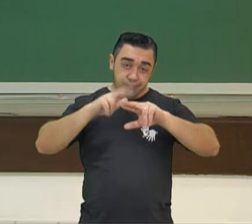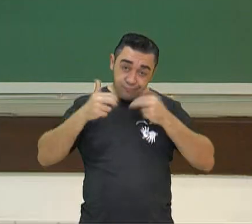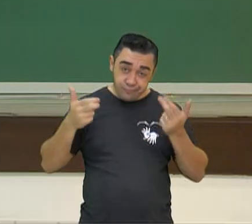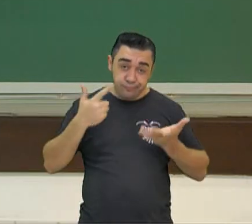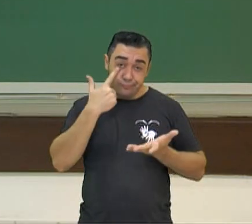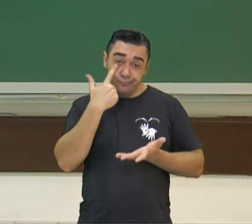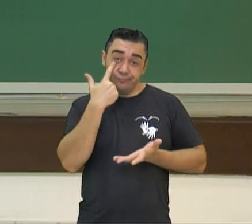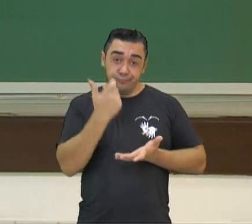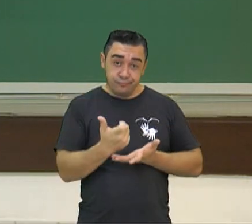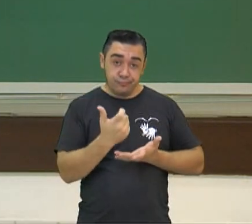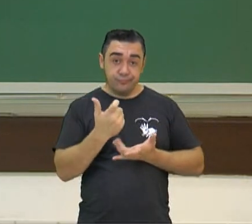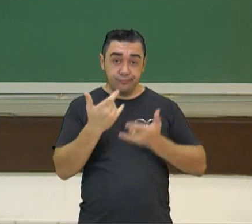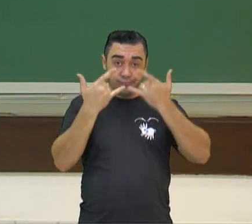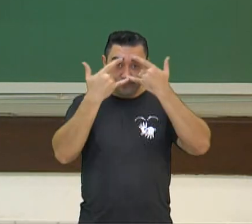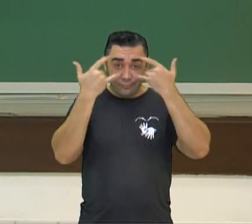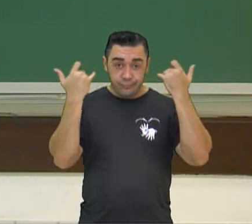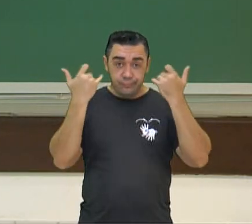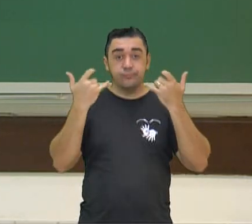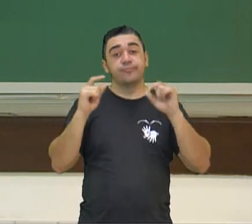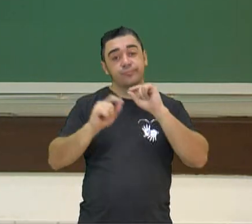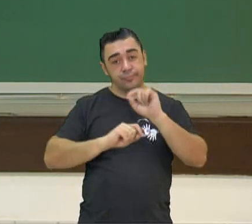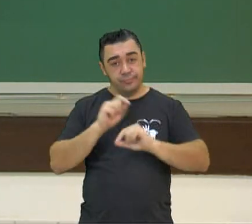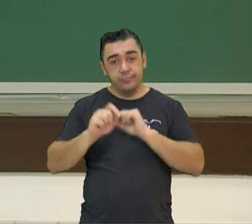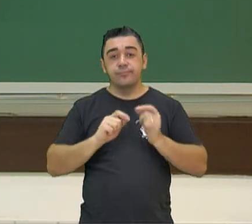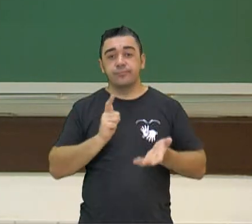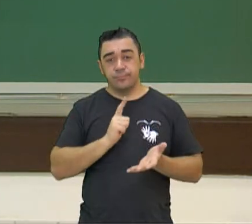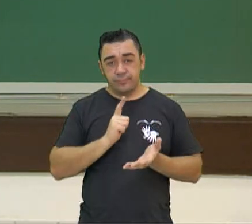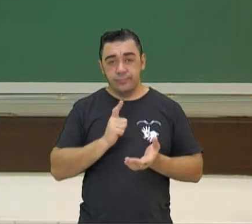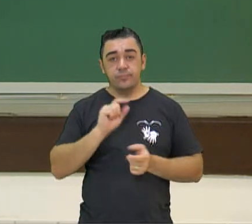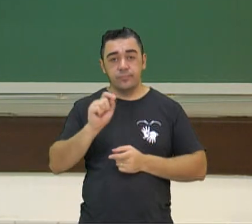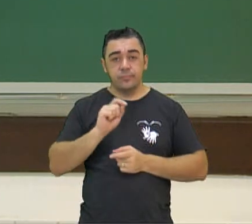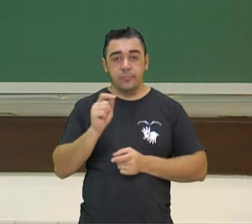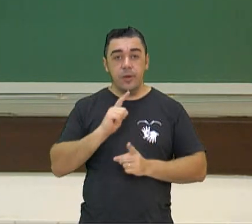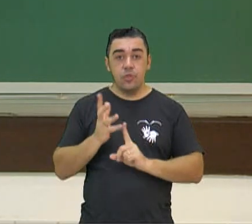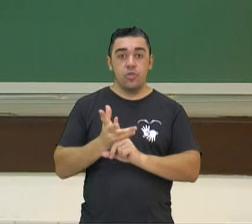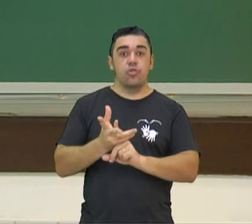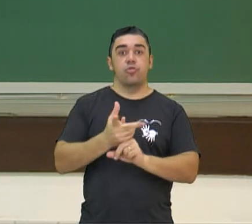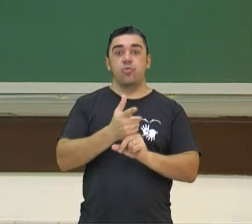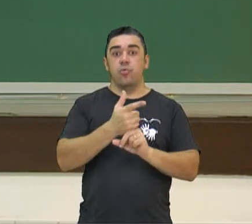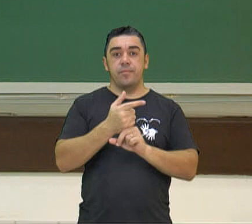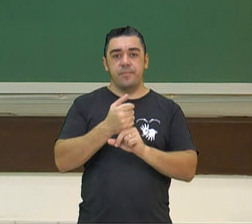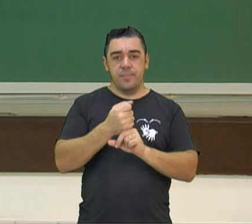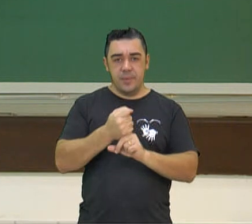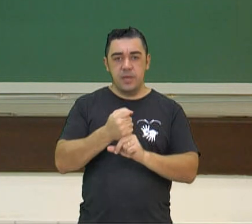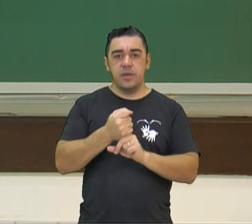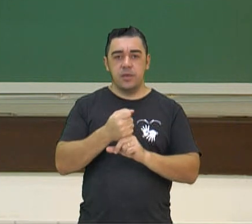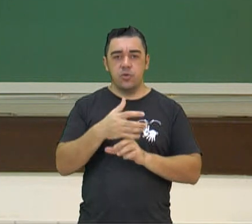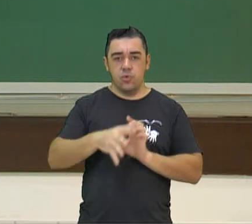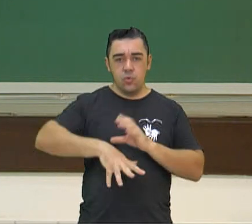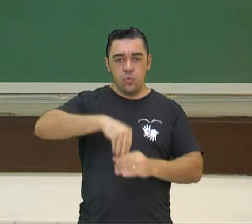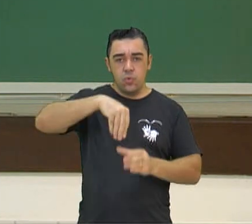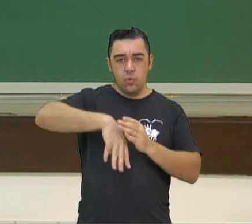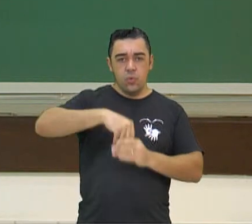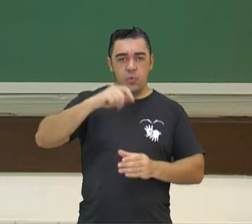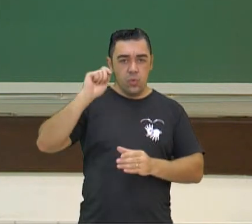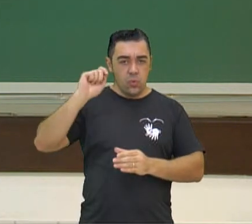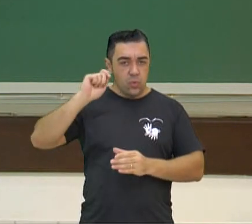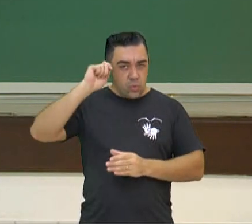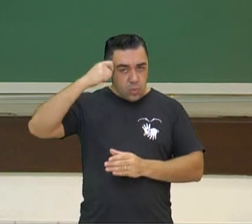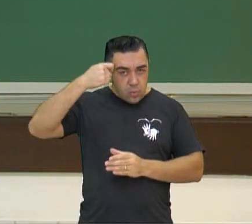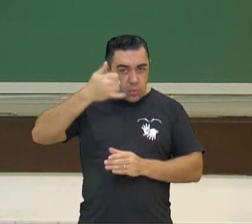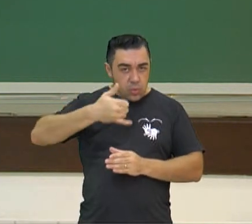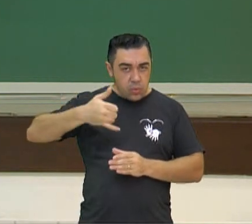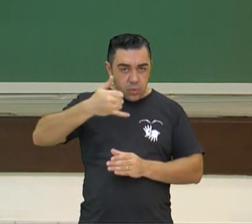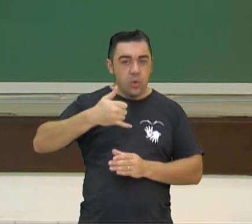cobiça. Dominar o petróleo é ter mais poder. Ter petróleo sob o seu